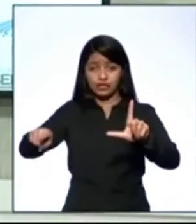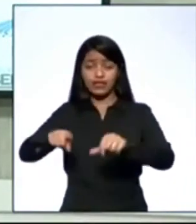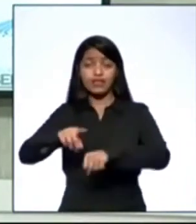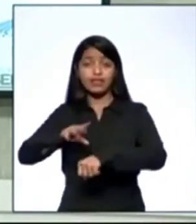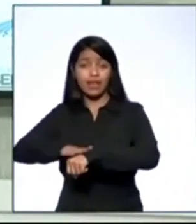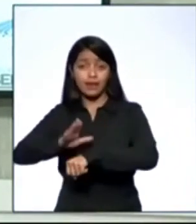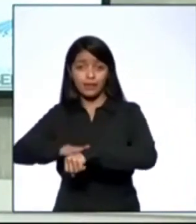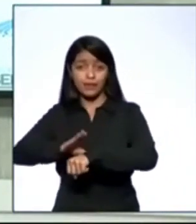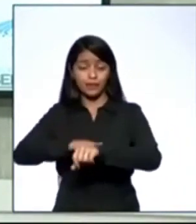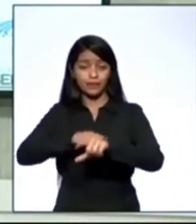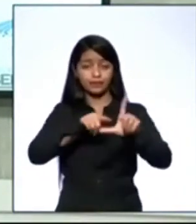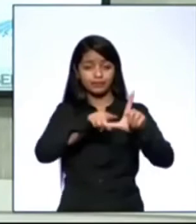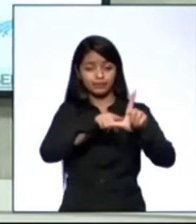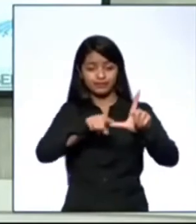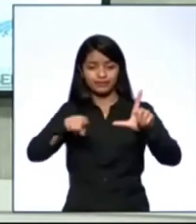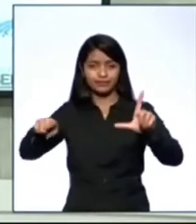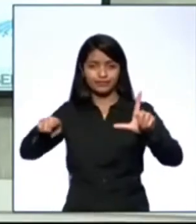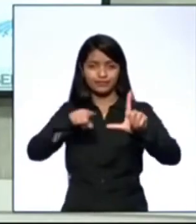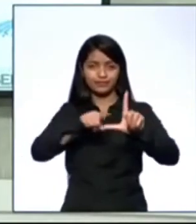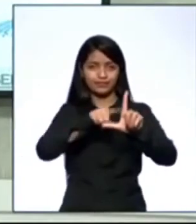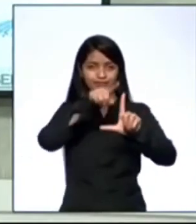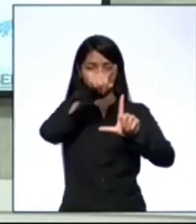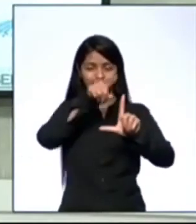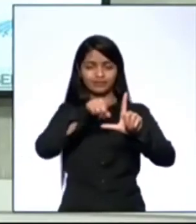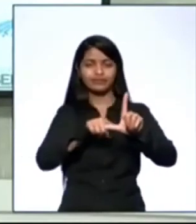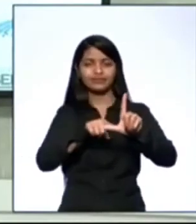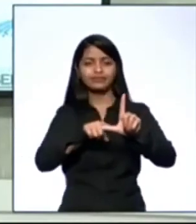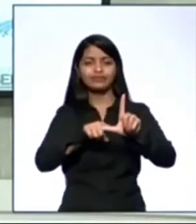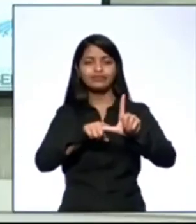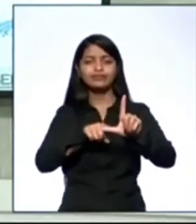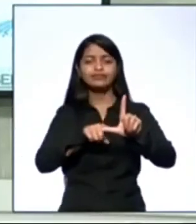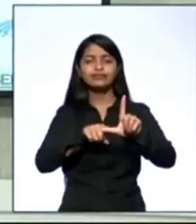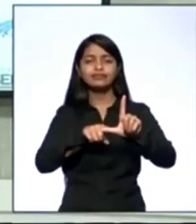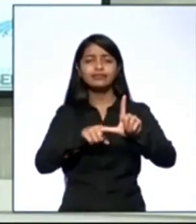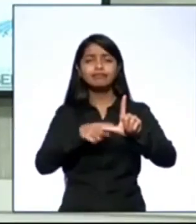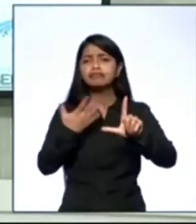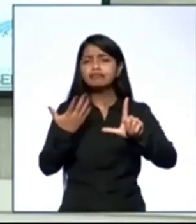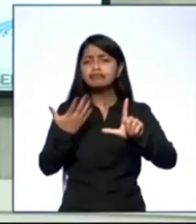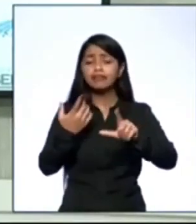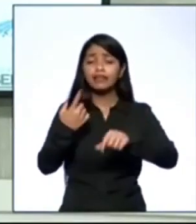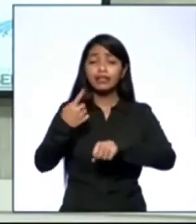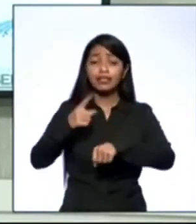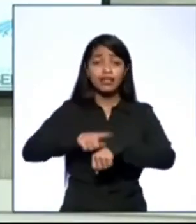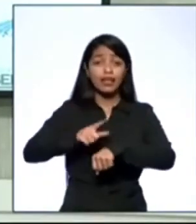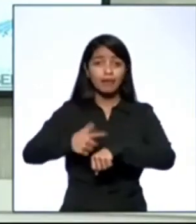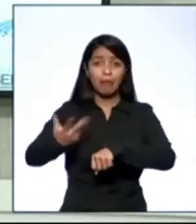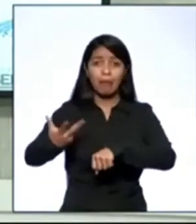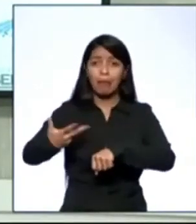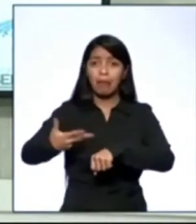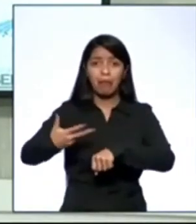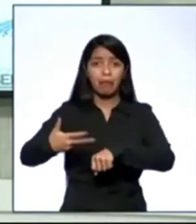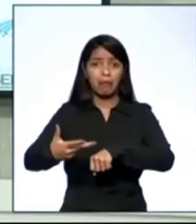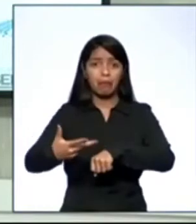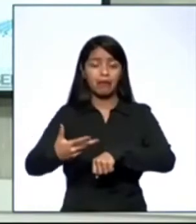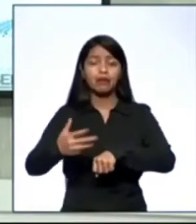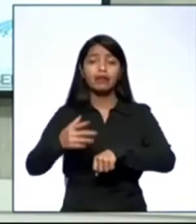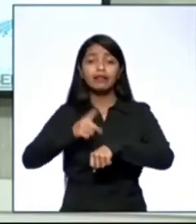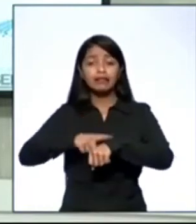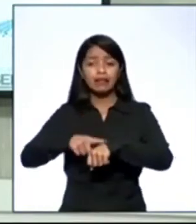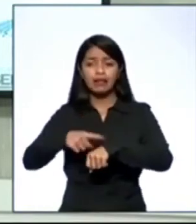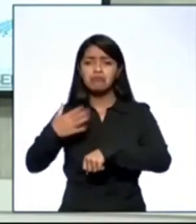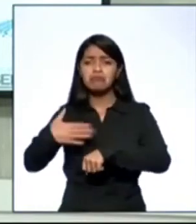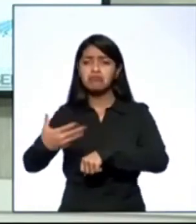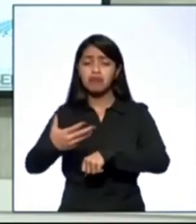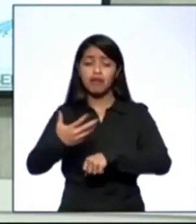reta horizontal, acima ou abaixo do eixo dos tempos. Por quê? O tempo passa, o tempo voa, a velocidade continua uma boa. Seja